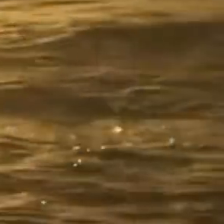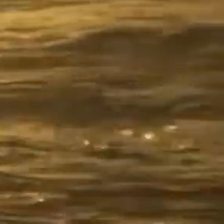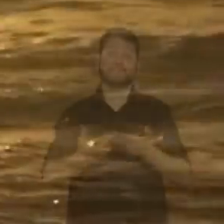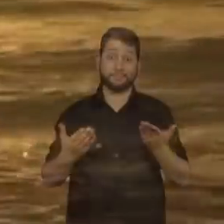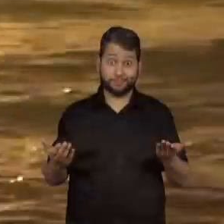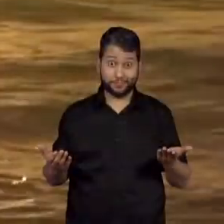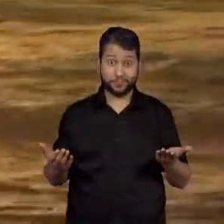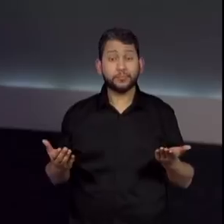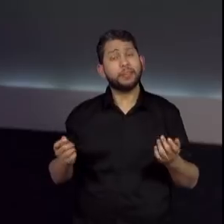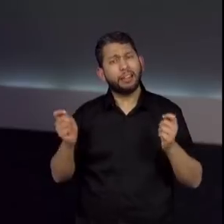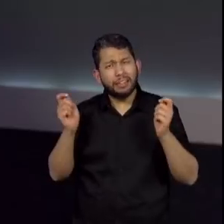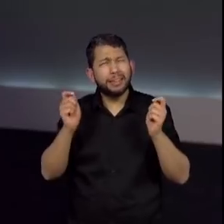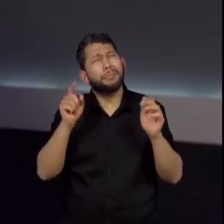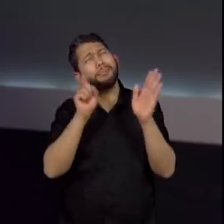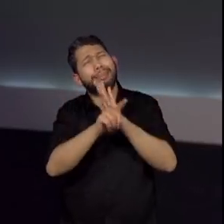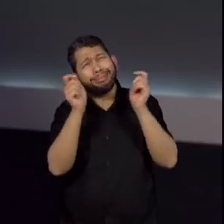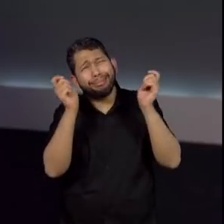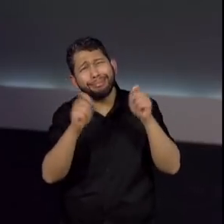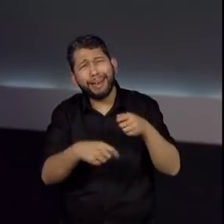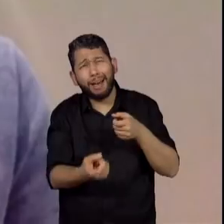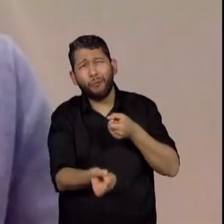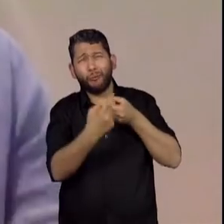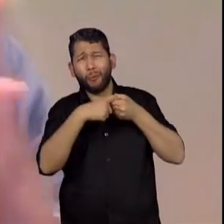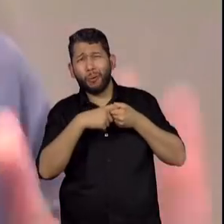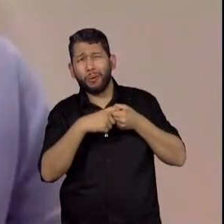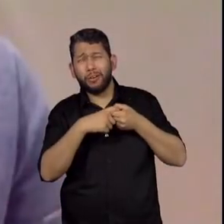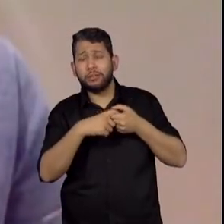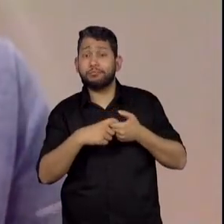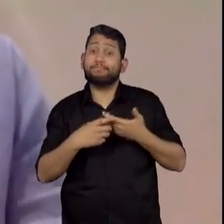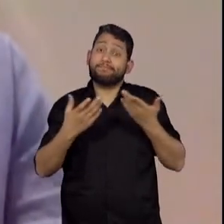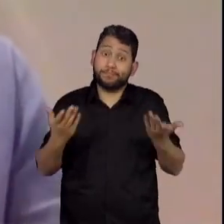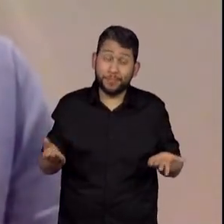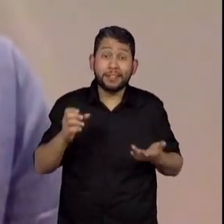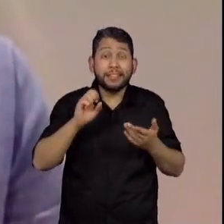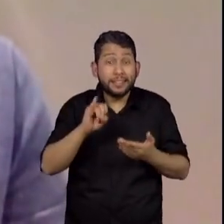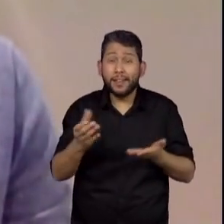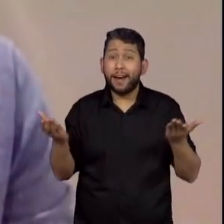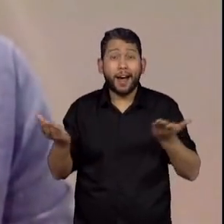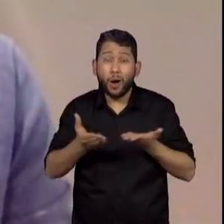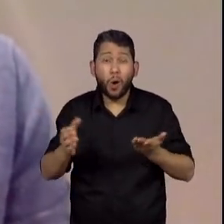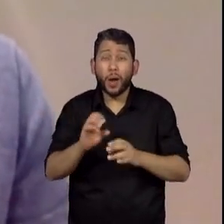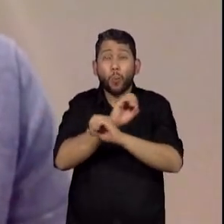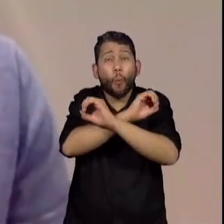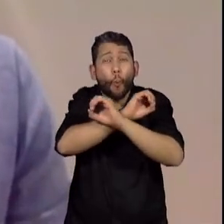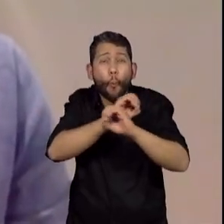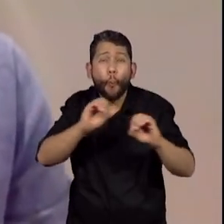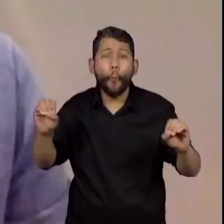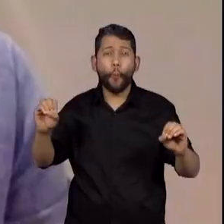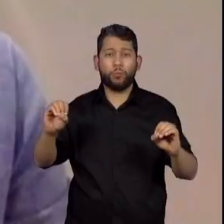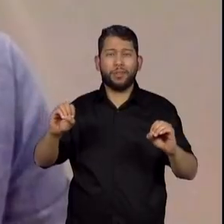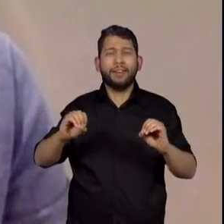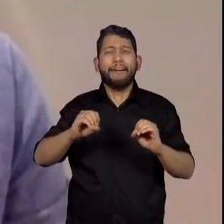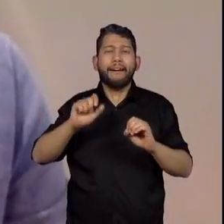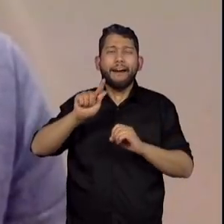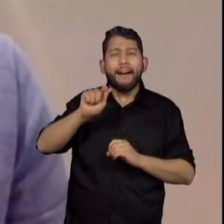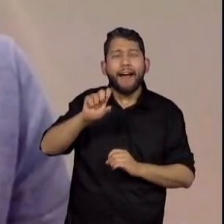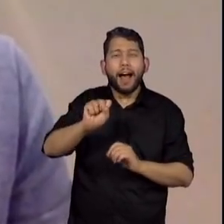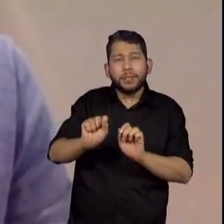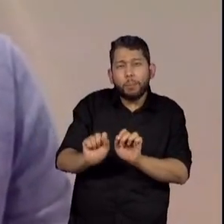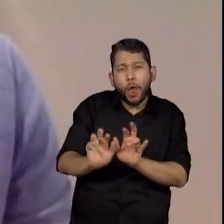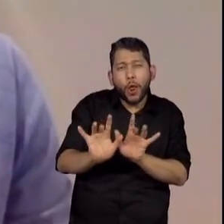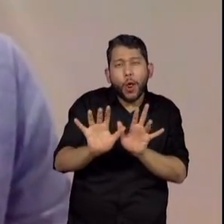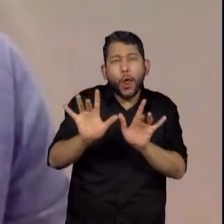Há como reverter esses cenários futuros? Mesmo se todas as emissões cessassem hoje, né, o aquecimento global iria